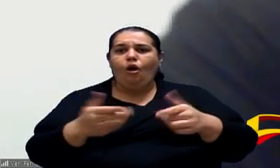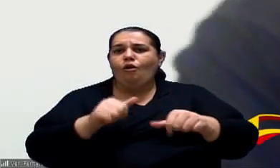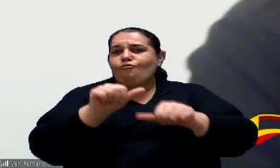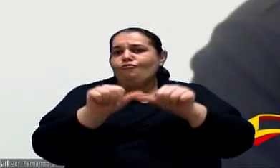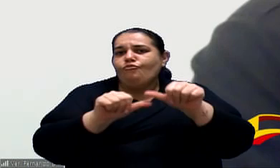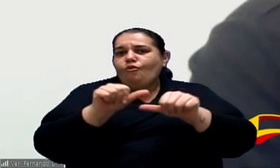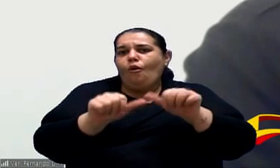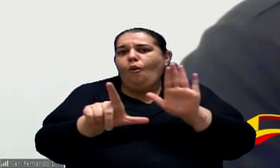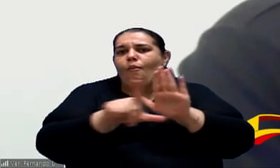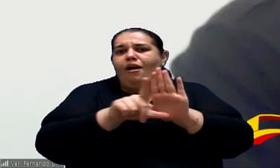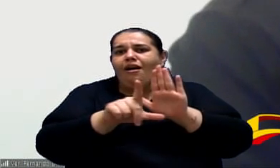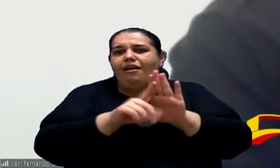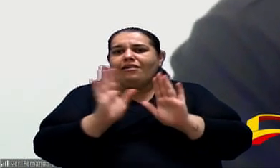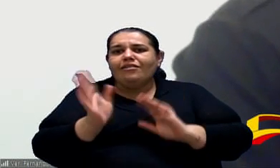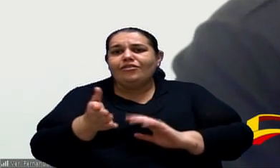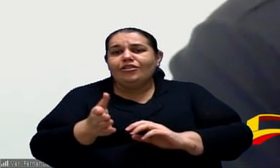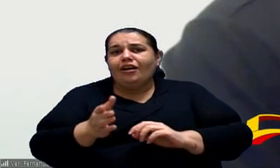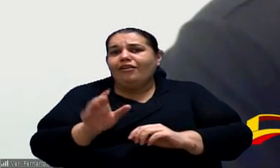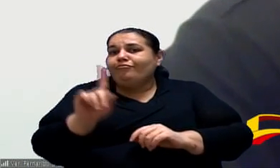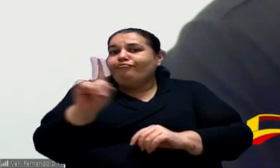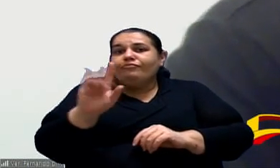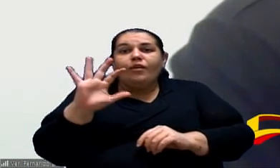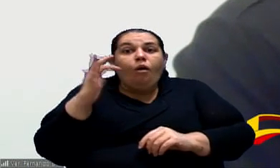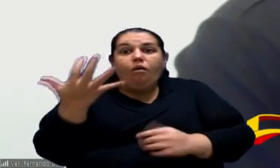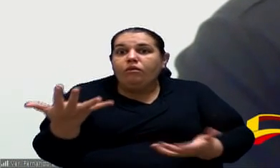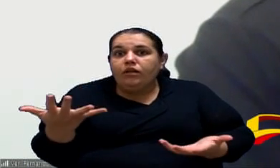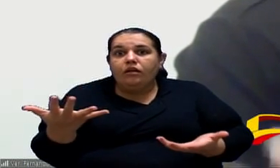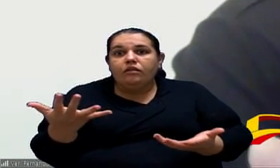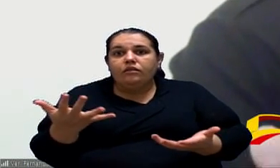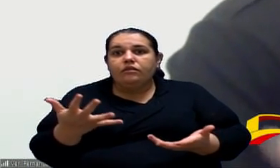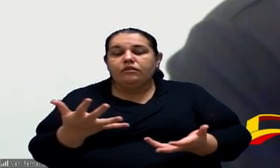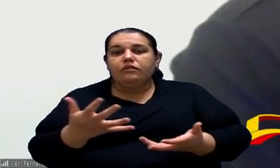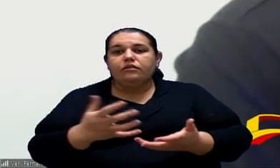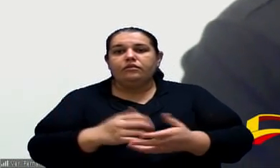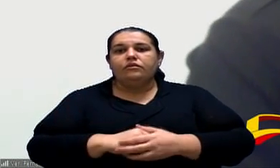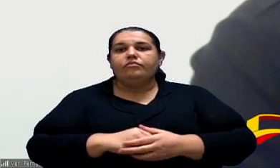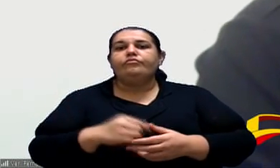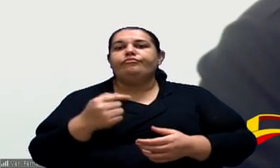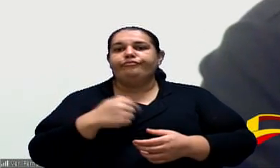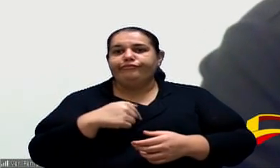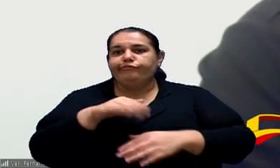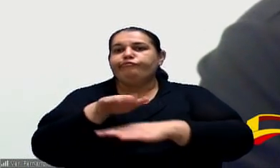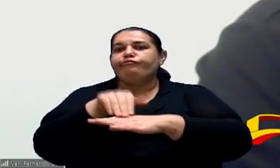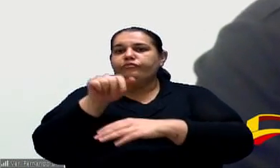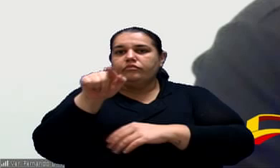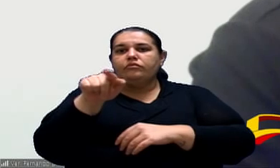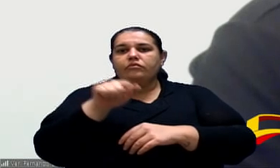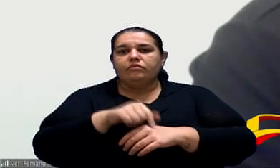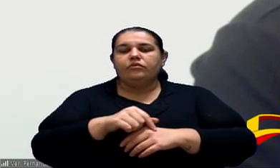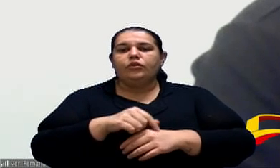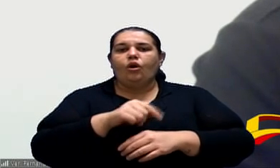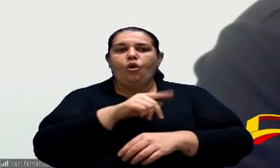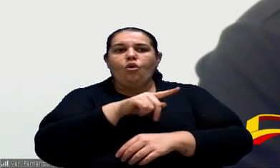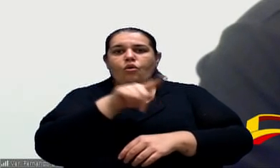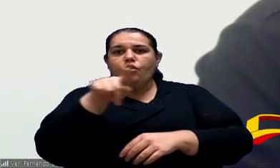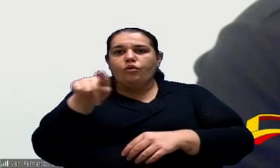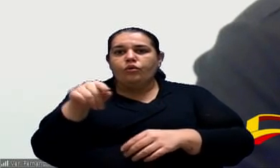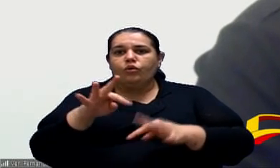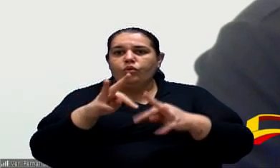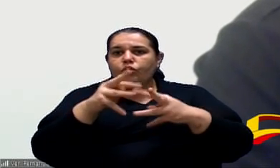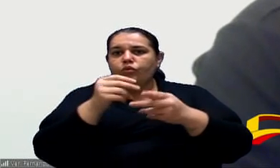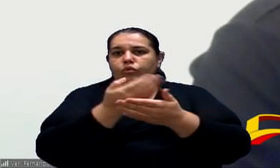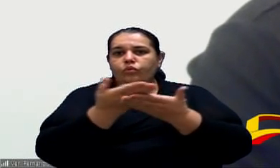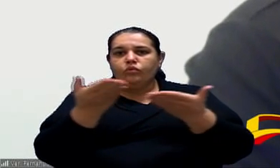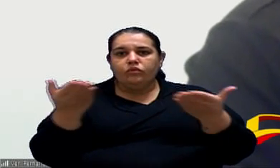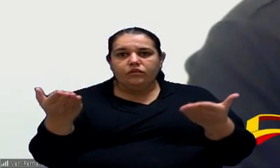lei que já existe e não funciona. Eu convido os colegas que estão nos